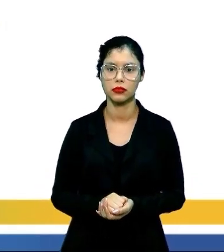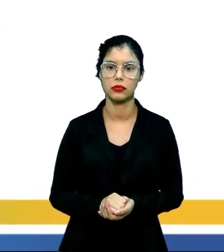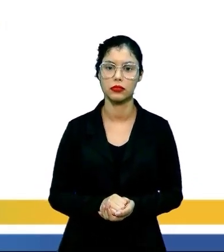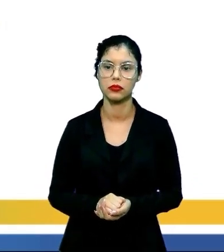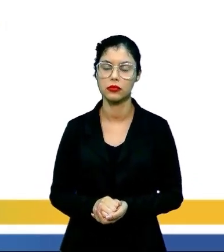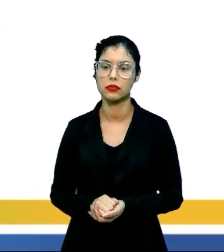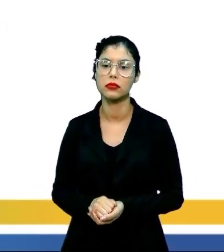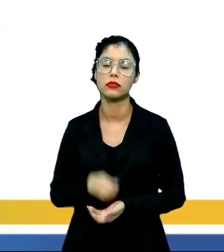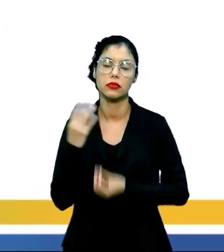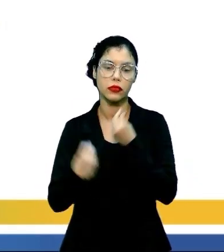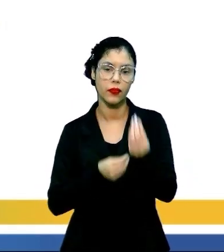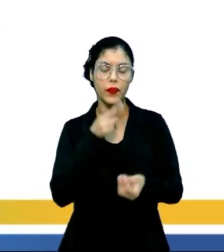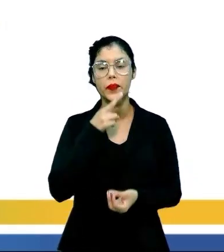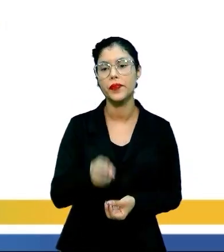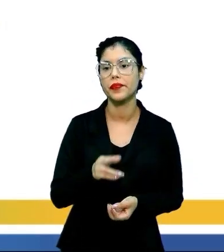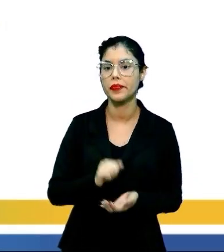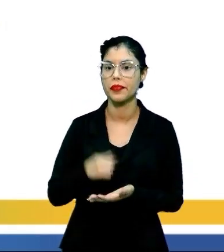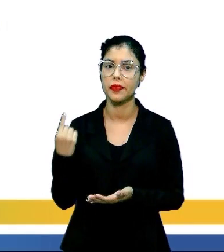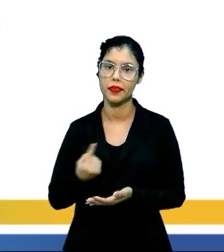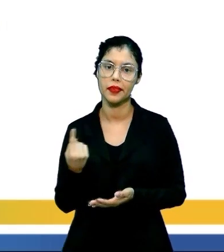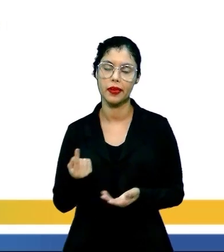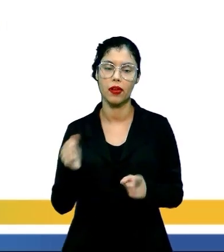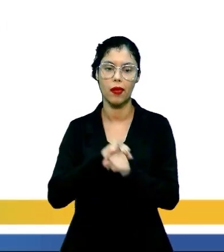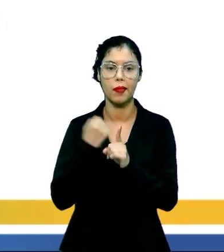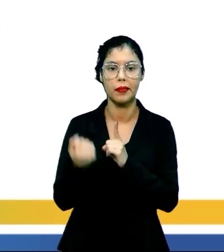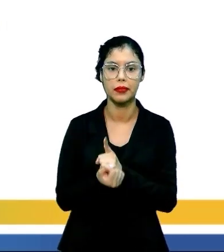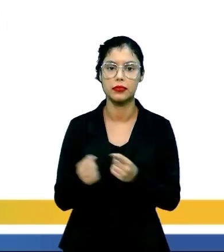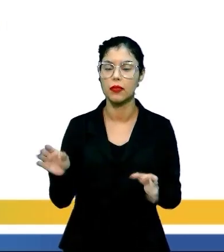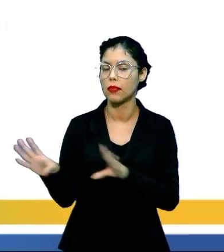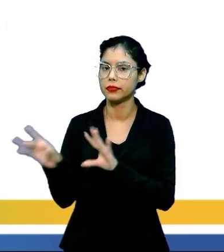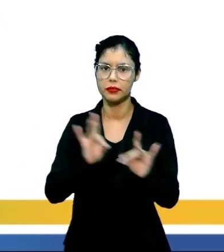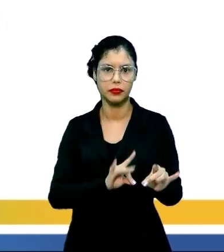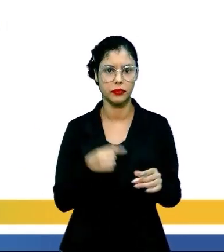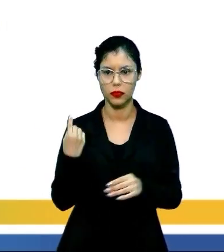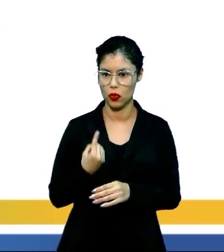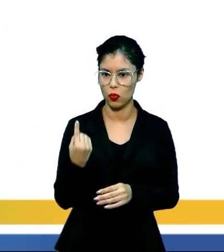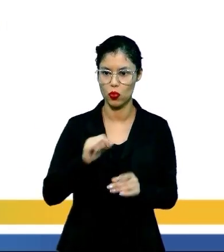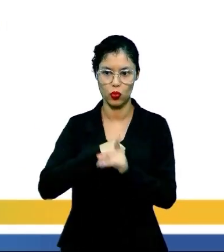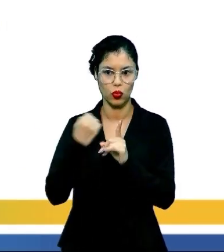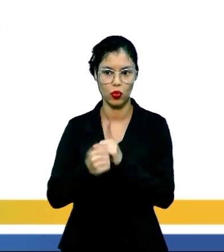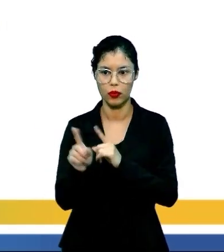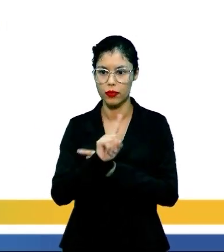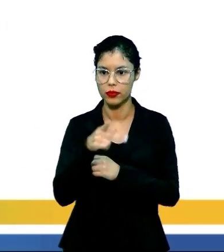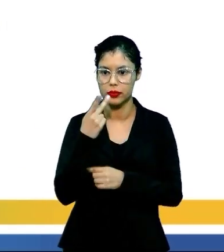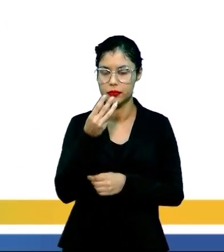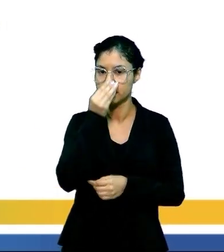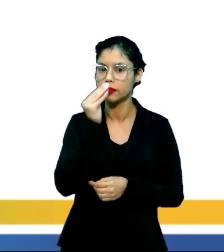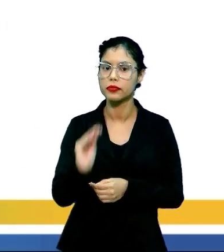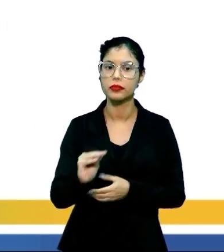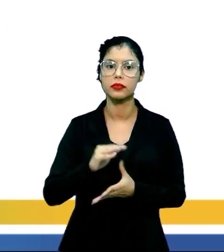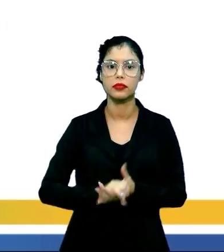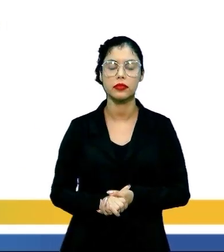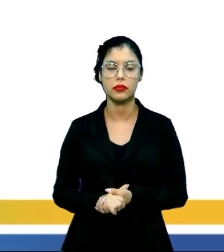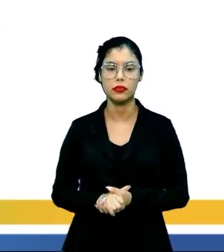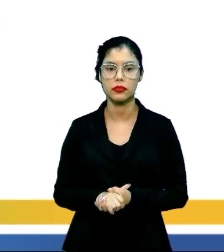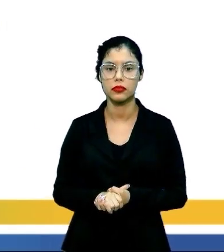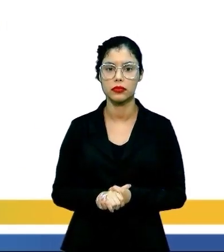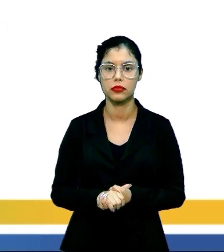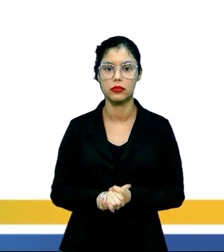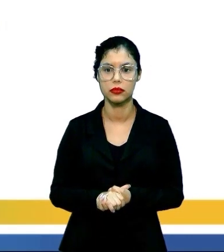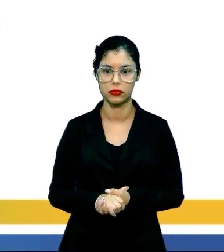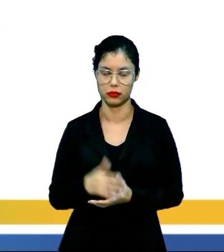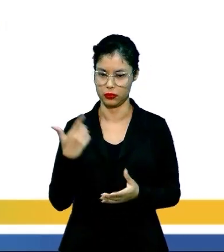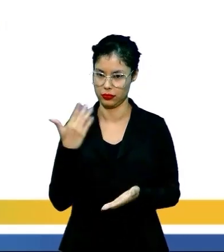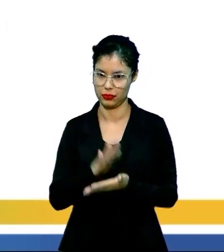latente ao vício, como resposta ao isolamento social. Ele não trata do isolamento social, mas da discriminação. A gente